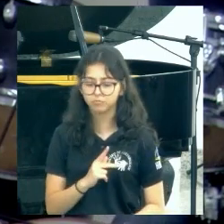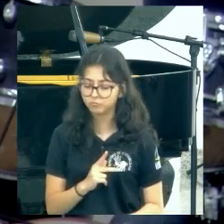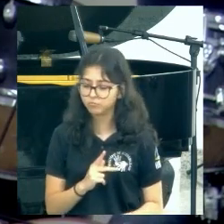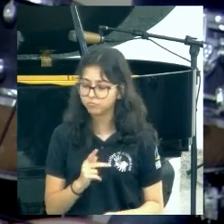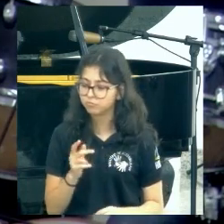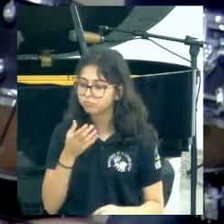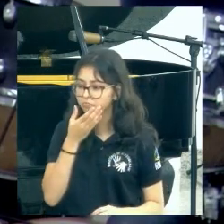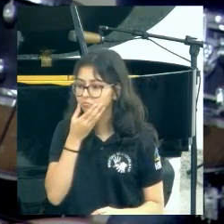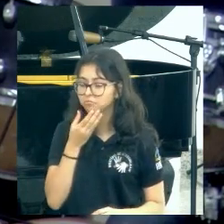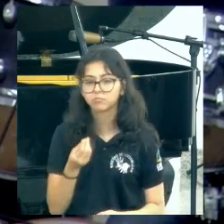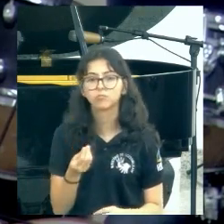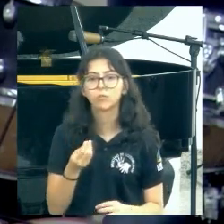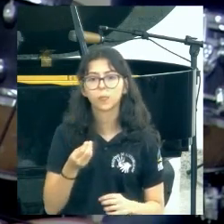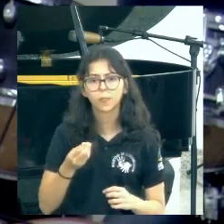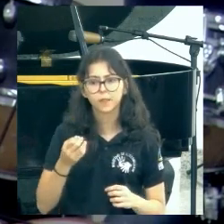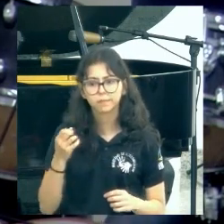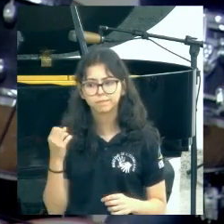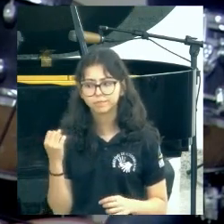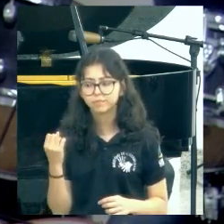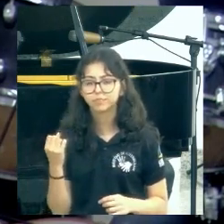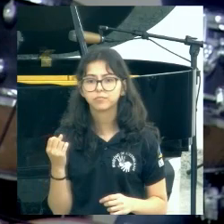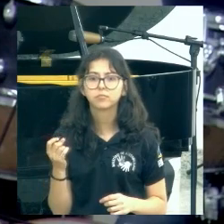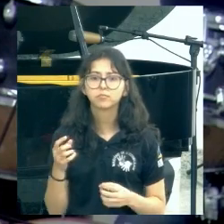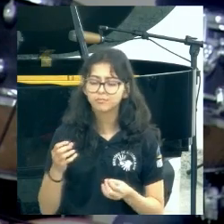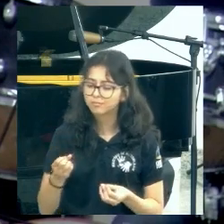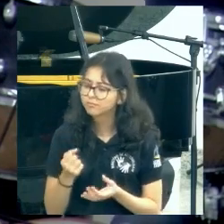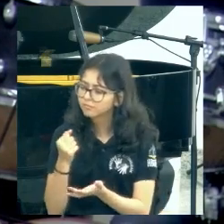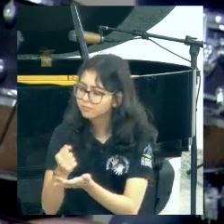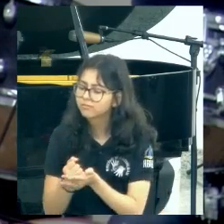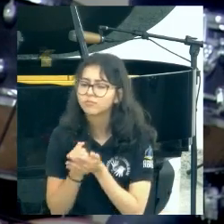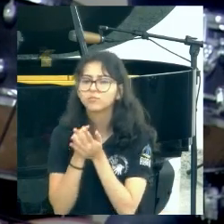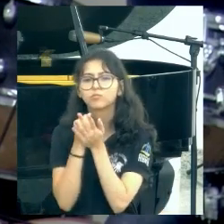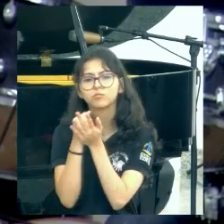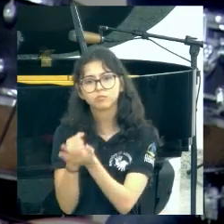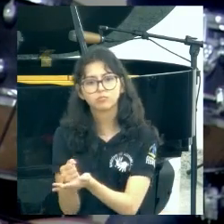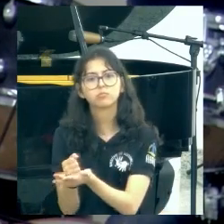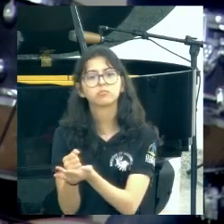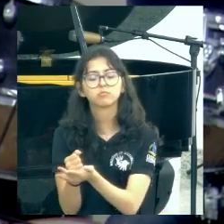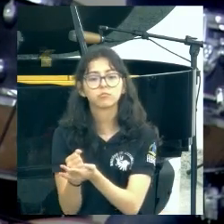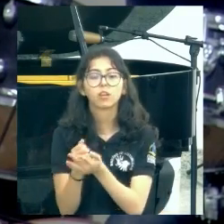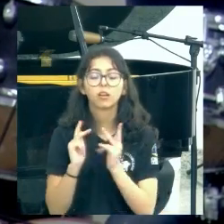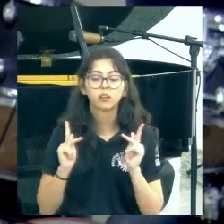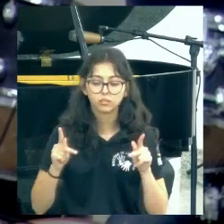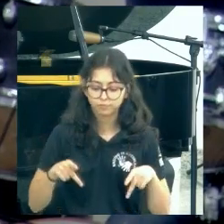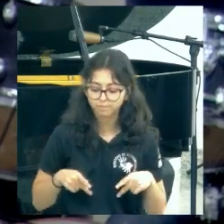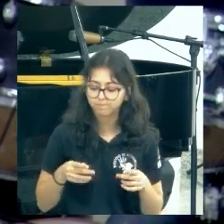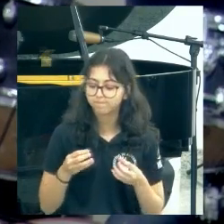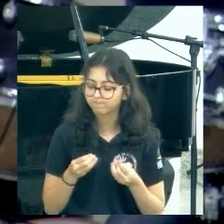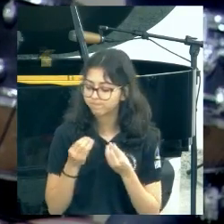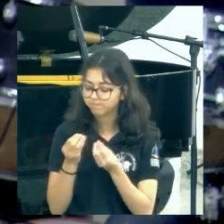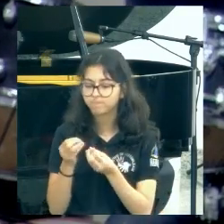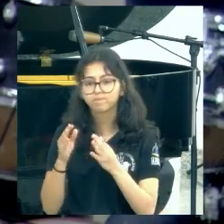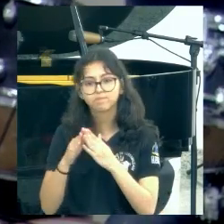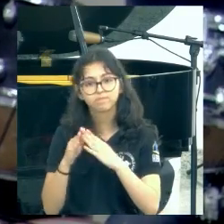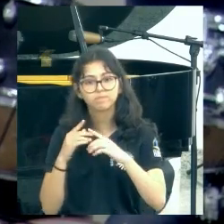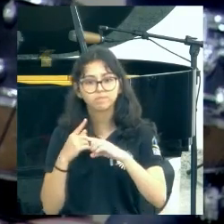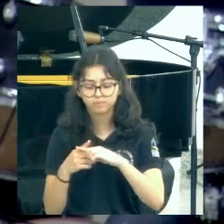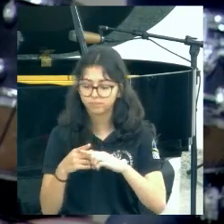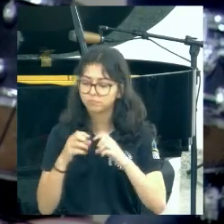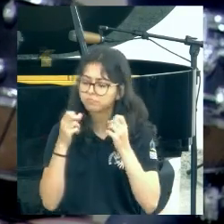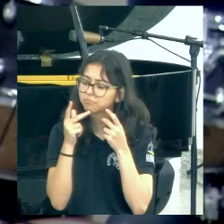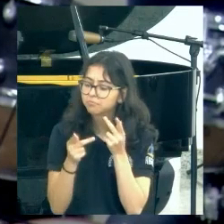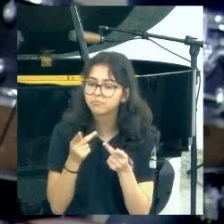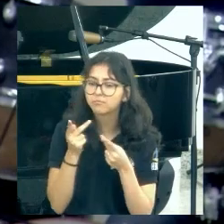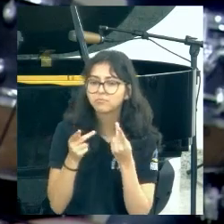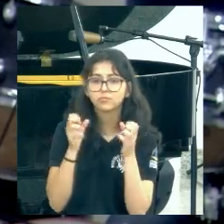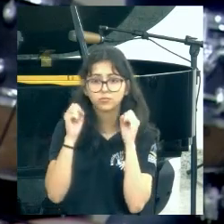para não ser pesado para vocês. Um homem que passou algum tempo ali, ensinando, pregando, vivendo com